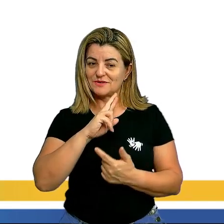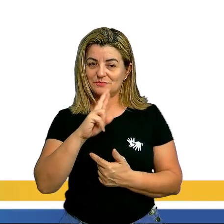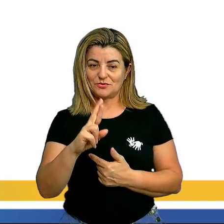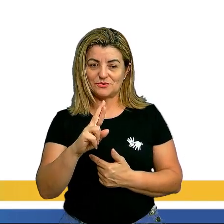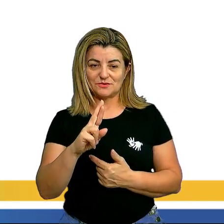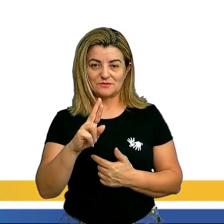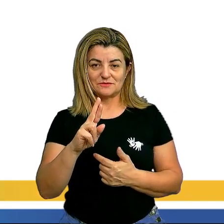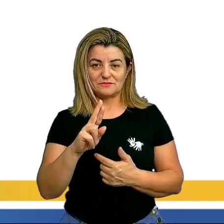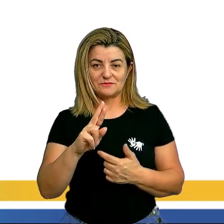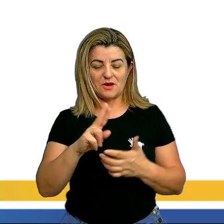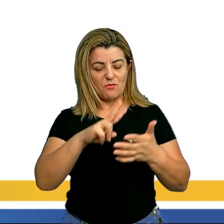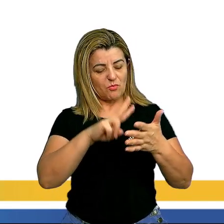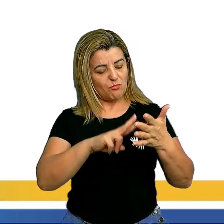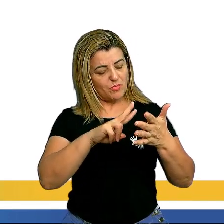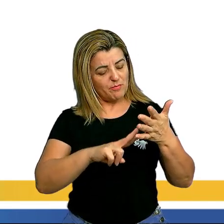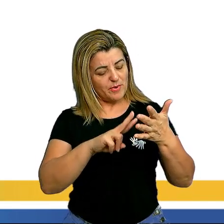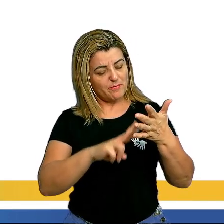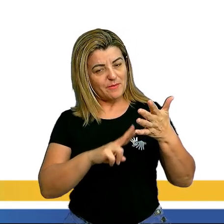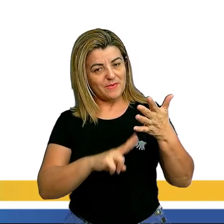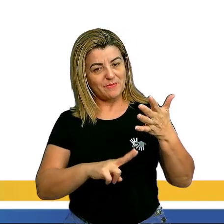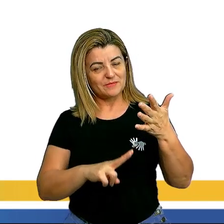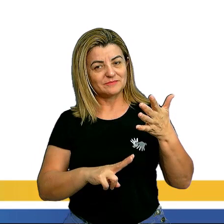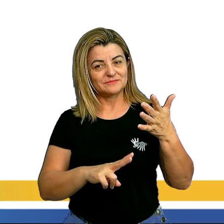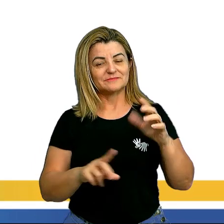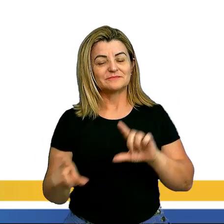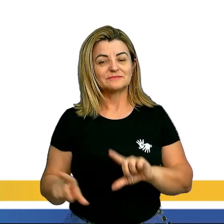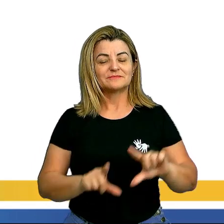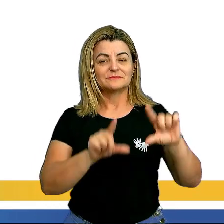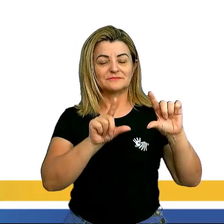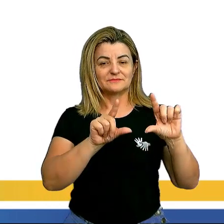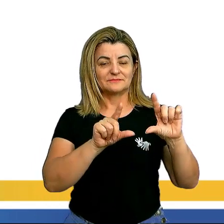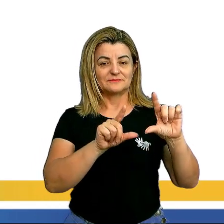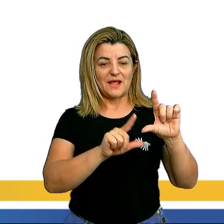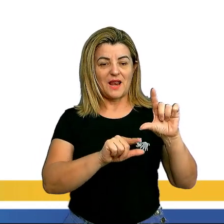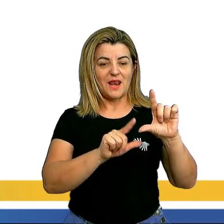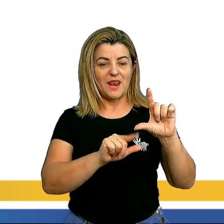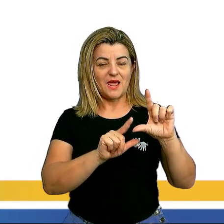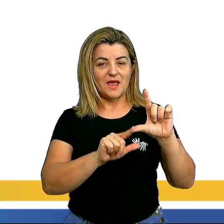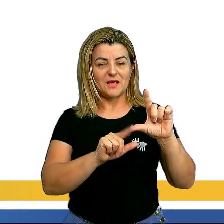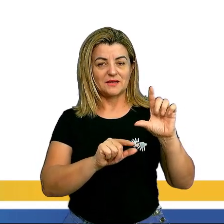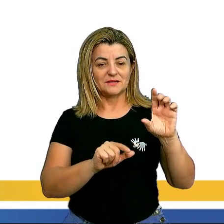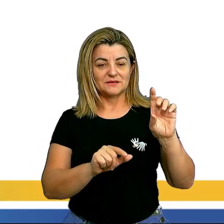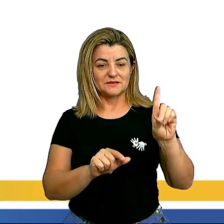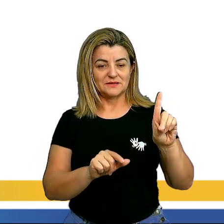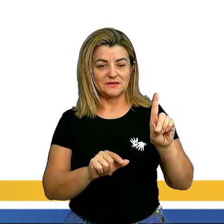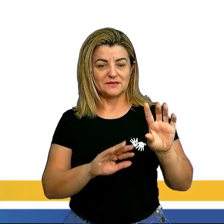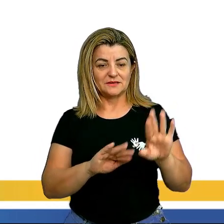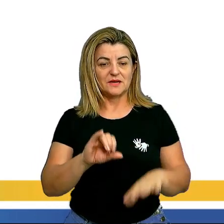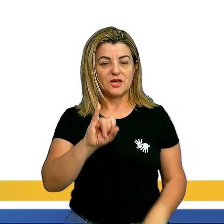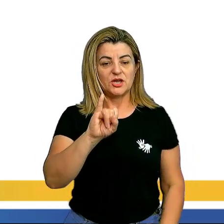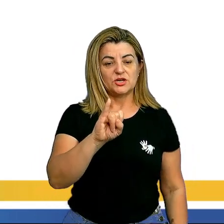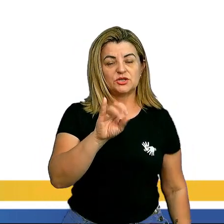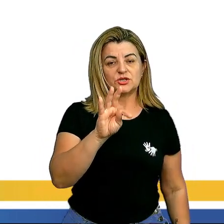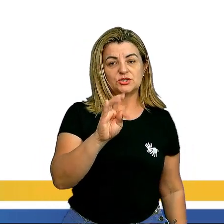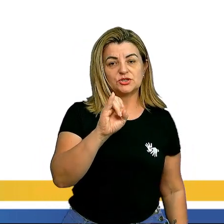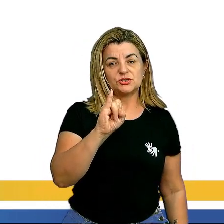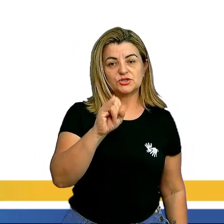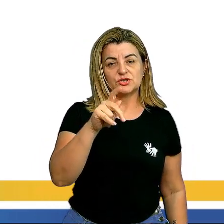tu vai atrás aqui das questões e já marca. Aí, tipo, Itirapina,